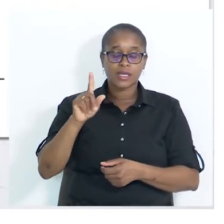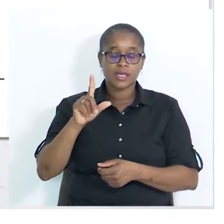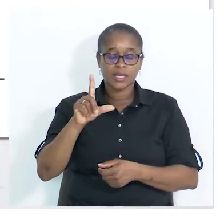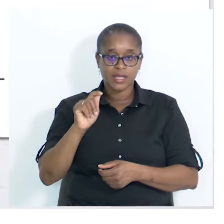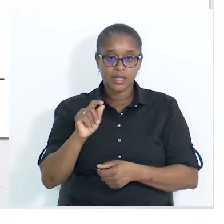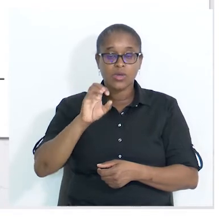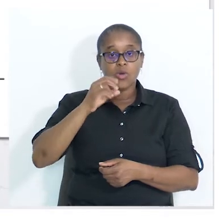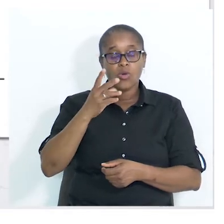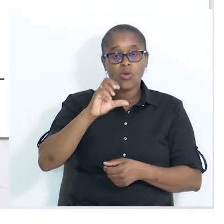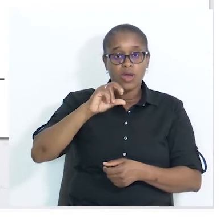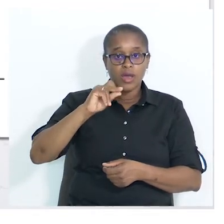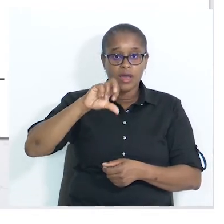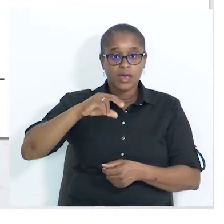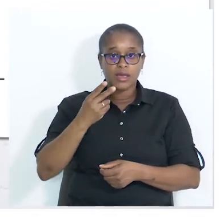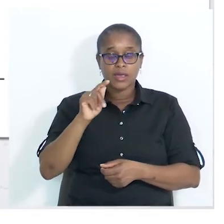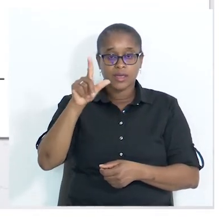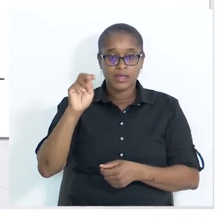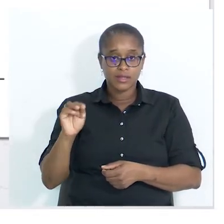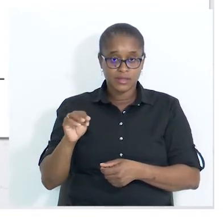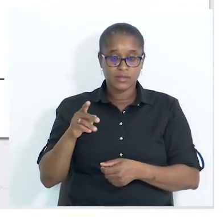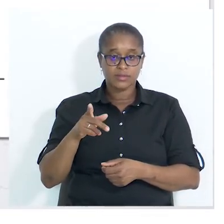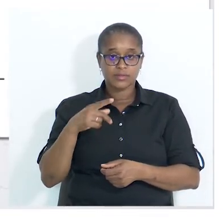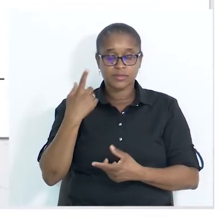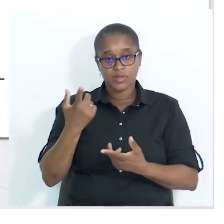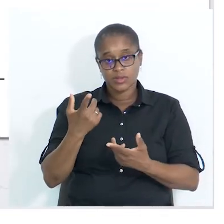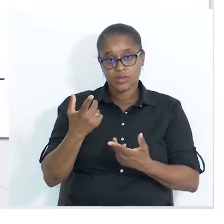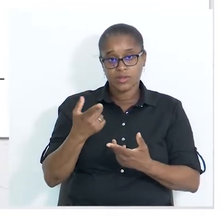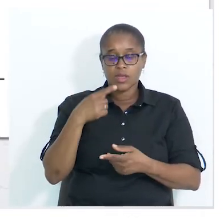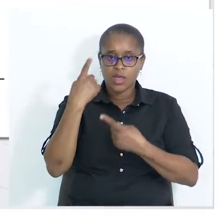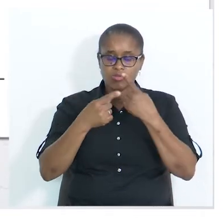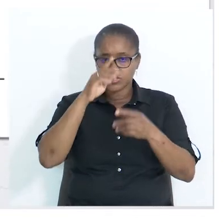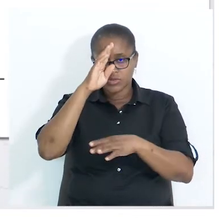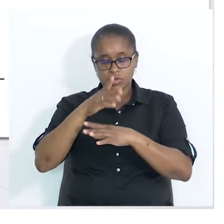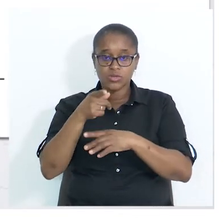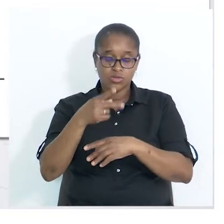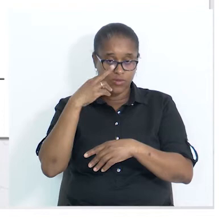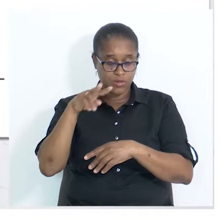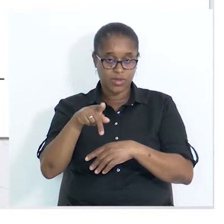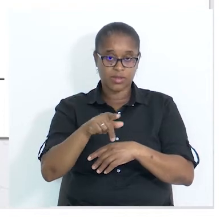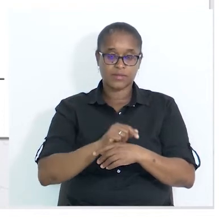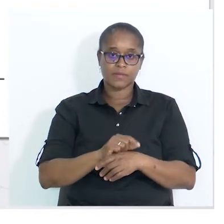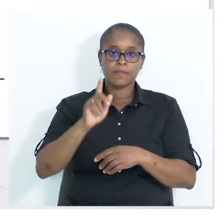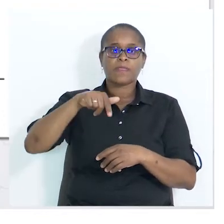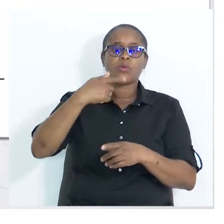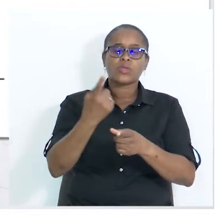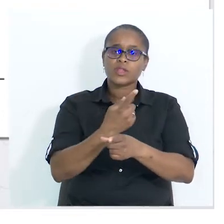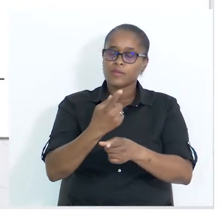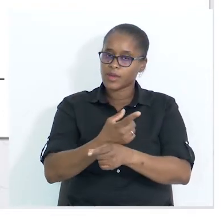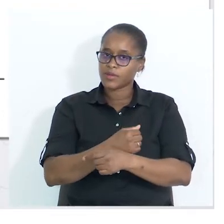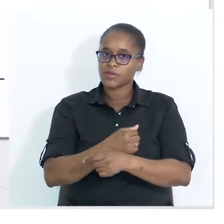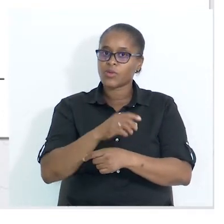eles, masculino ou feminino, a ela. Algumas passagens tu vais encontrar. Um outro